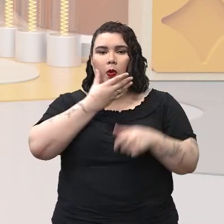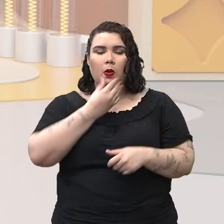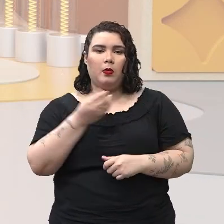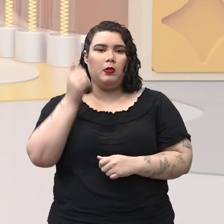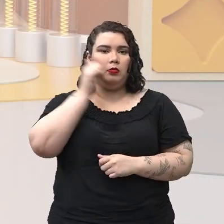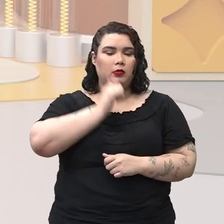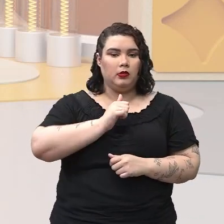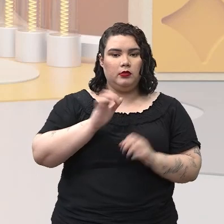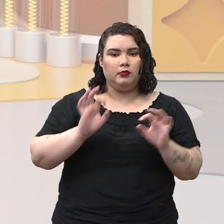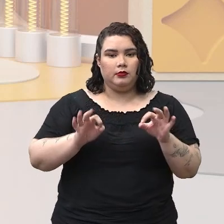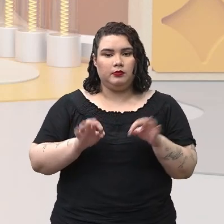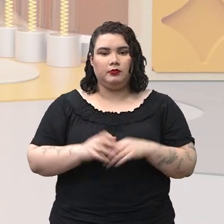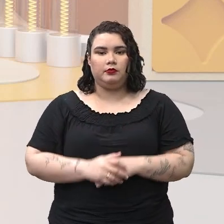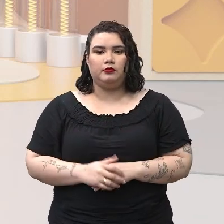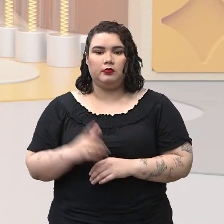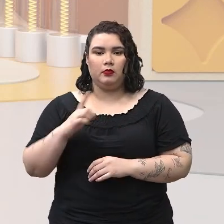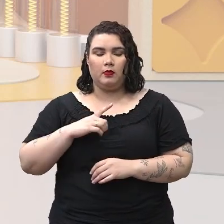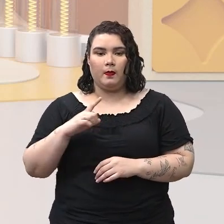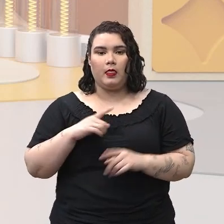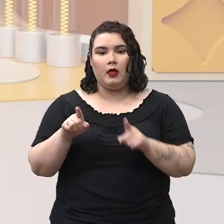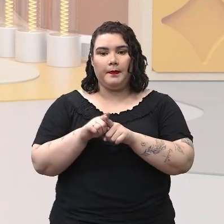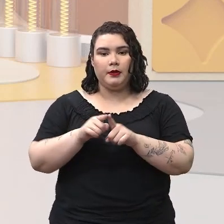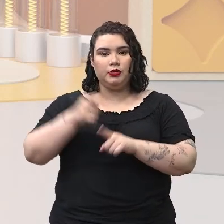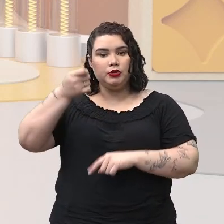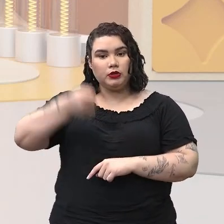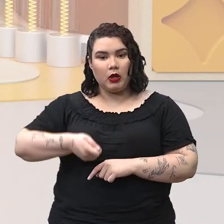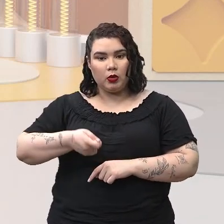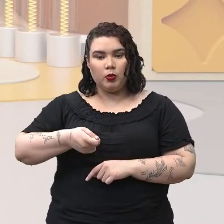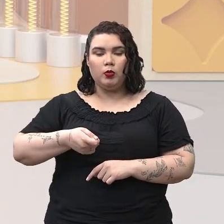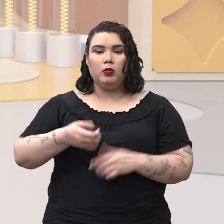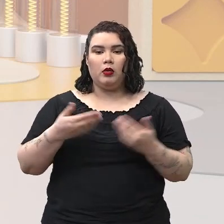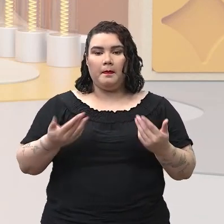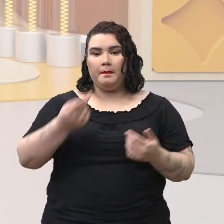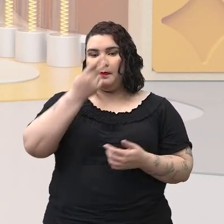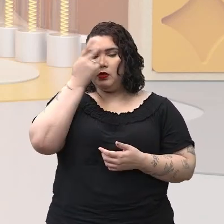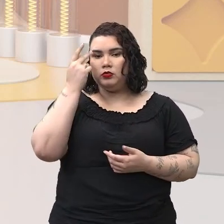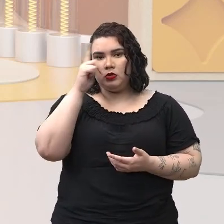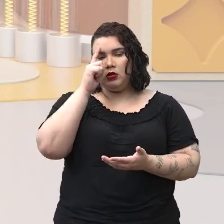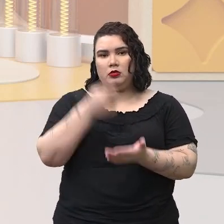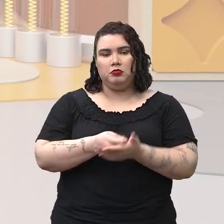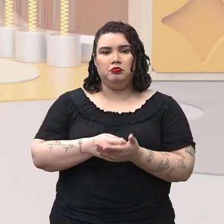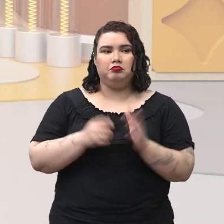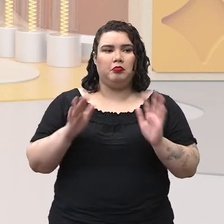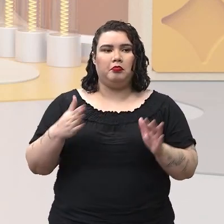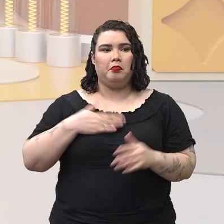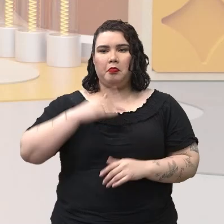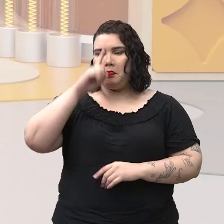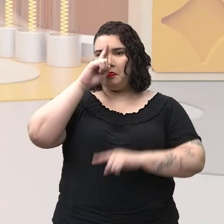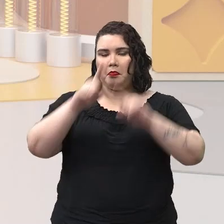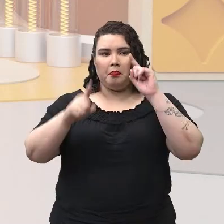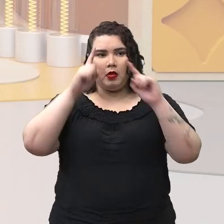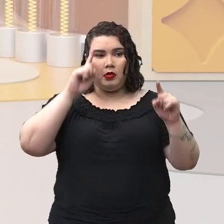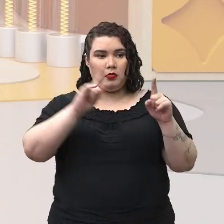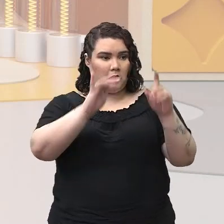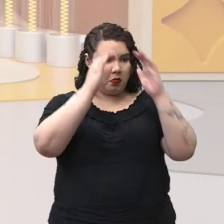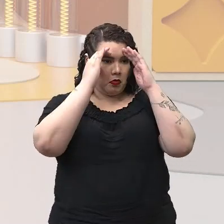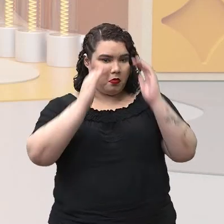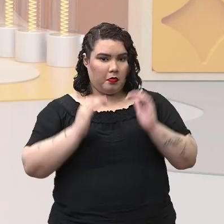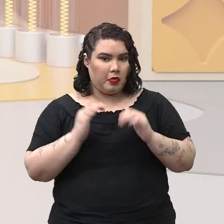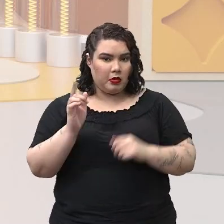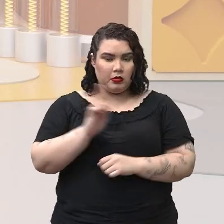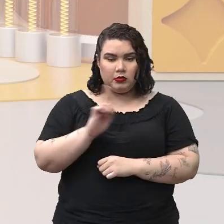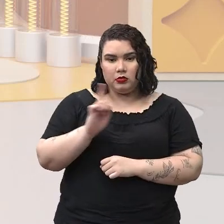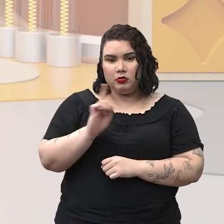certas coisas, né? Tem toda uma... E tem ditaduras também, né? Pessoas que decidiram que são os chefes e mandam, e quem não obedecer